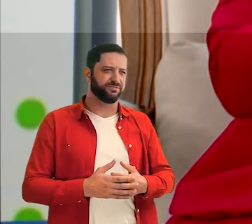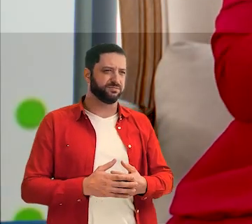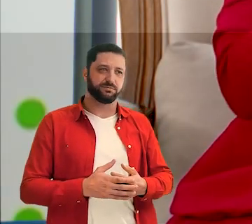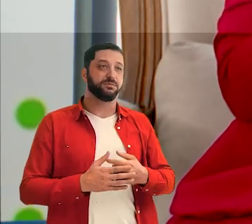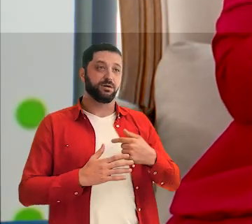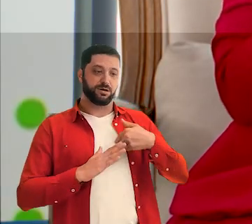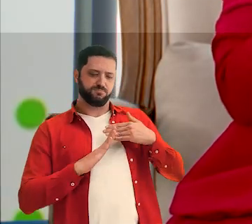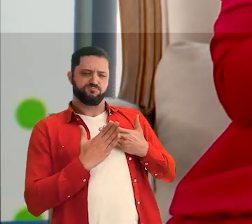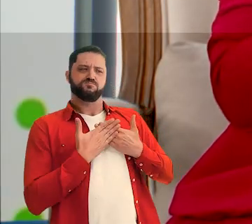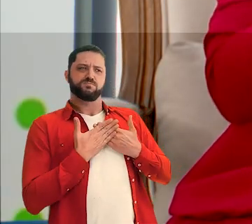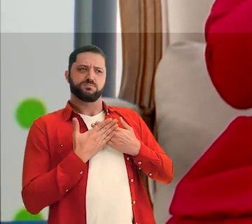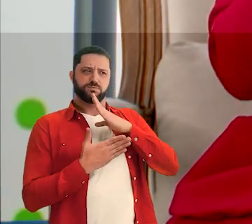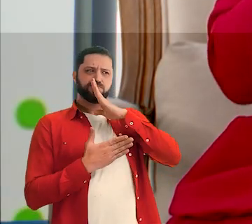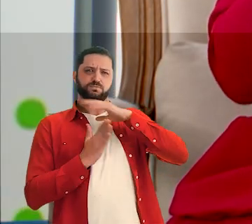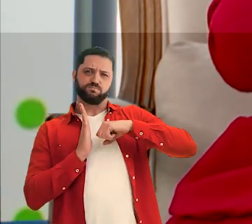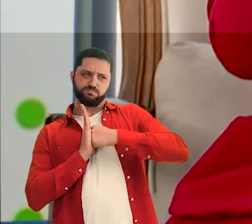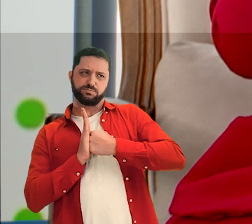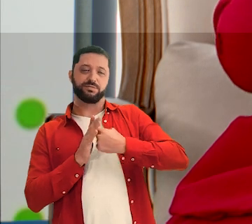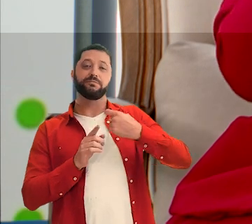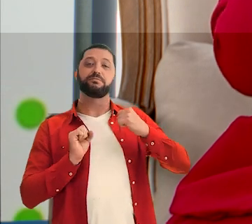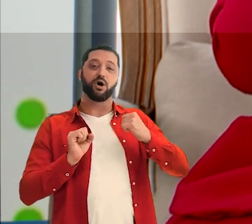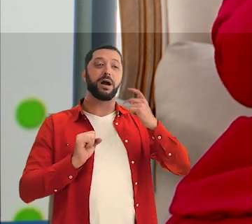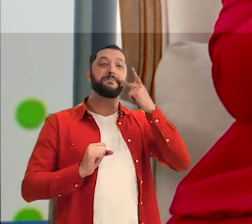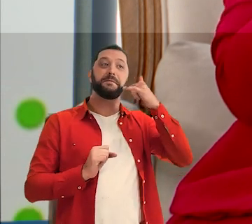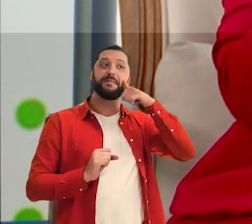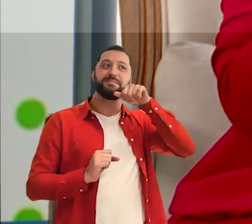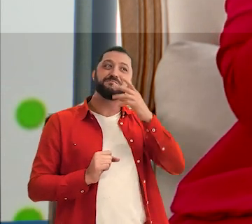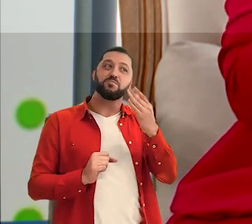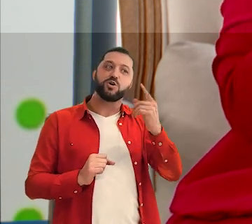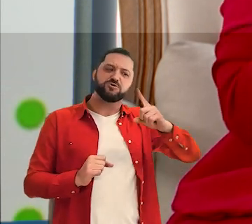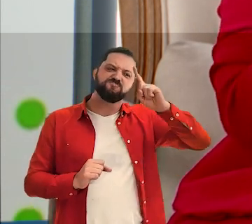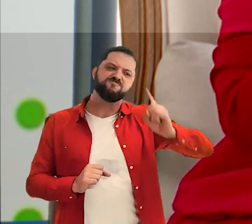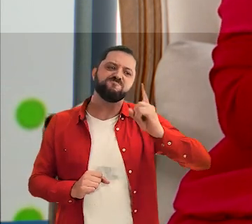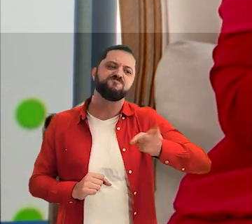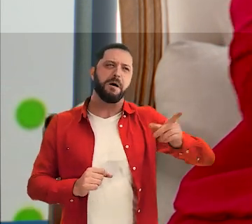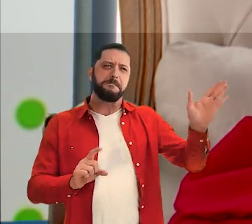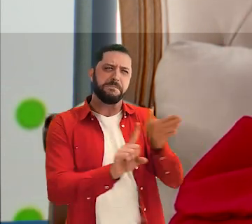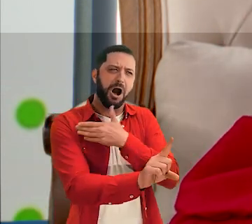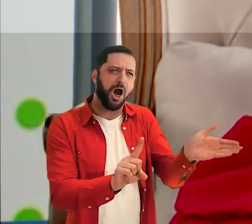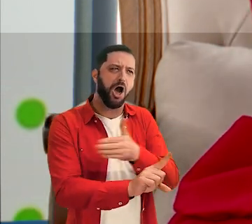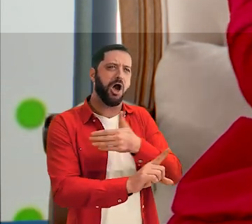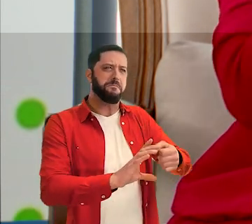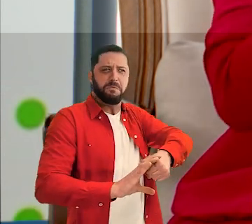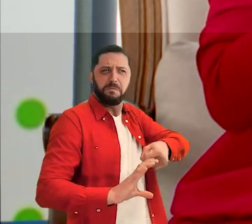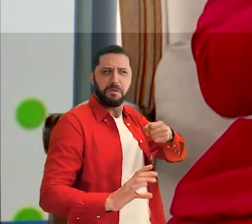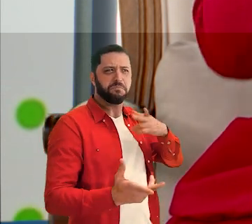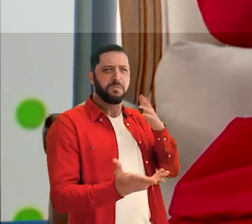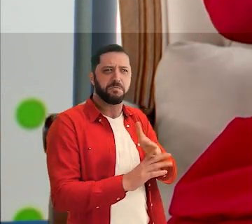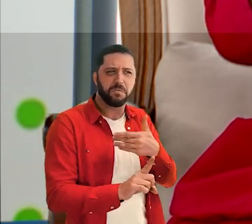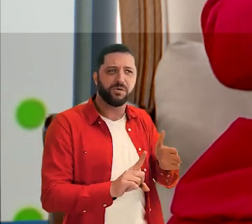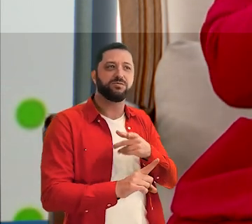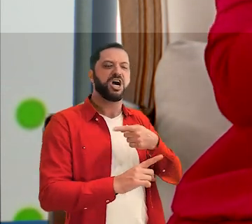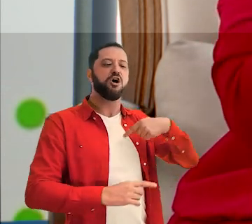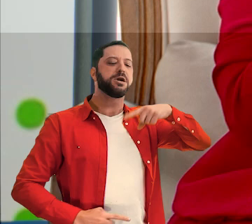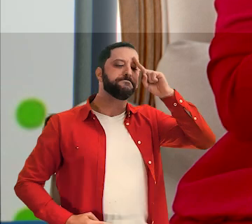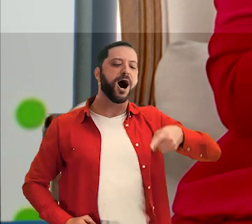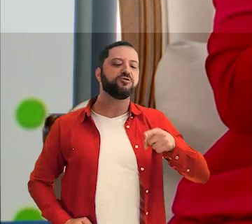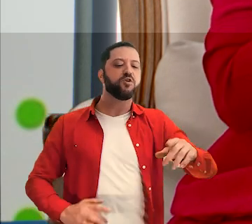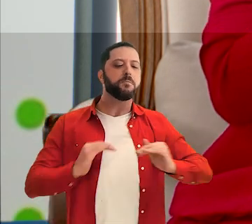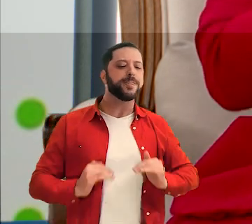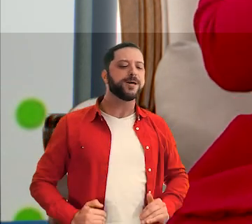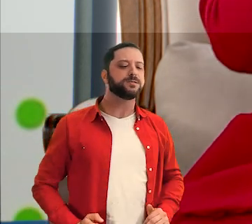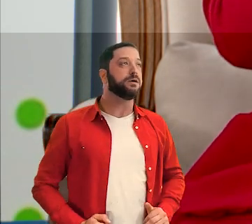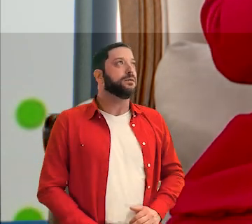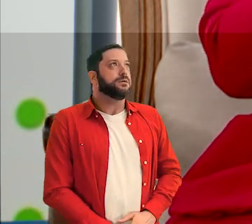o bloqueio de passividade, por exemplo, ele vem ou de pai e mãe muito autoritário, que bateu demais, que falou, cala a boca, menino, eu que mando